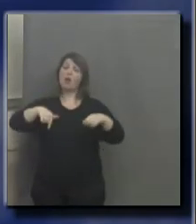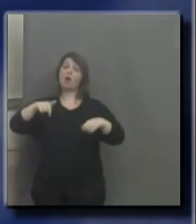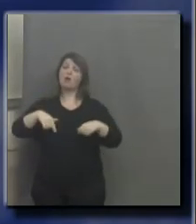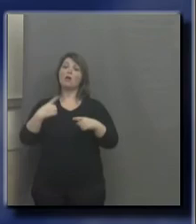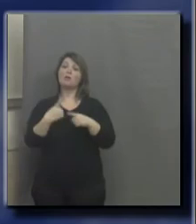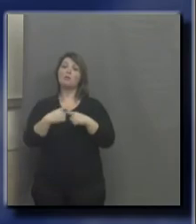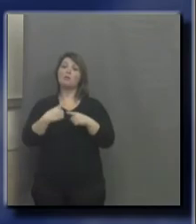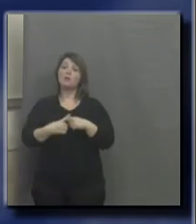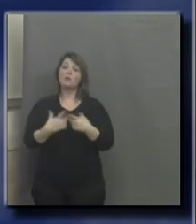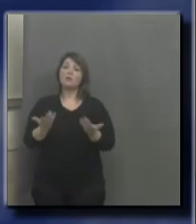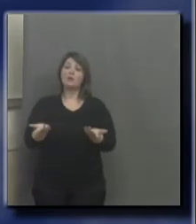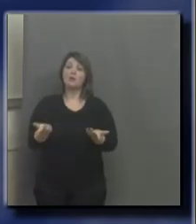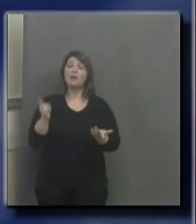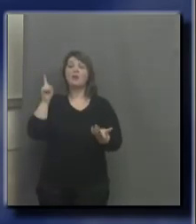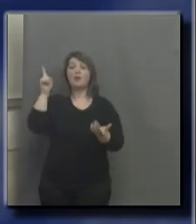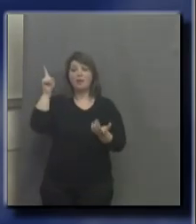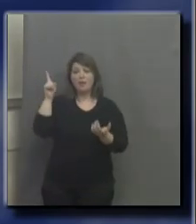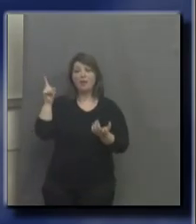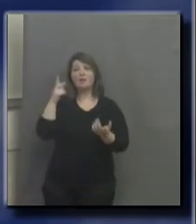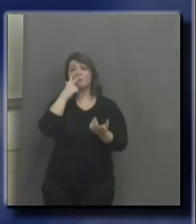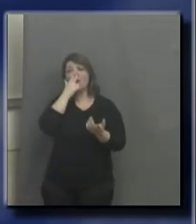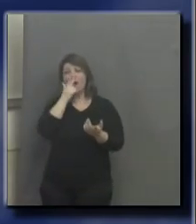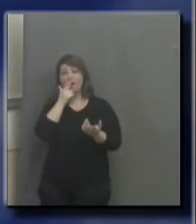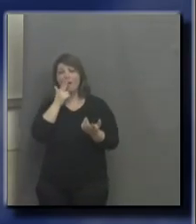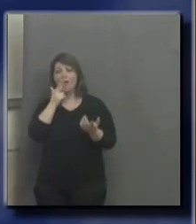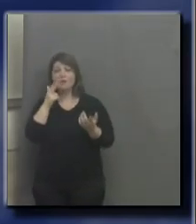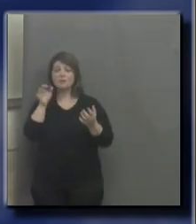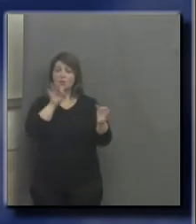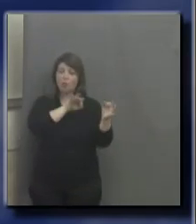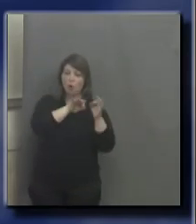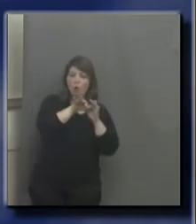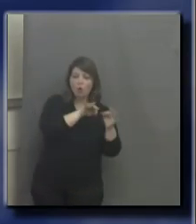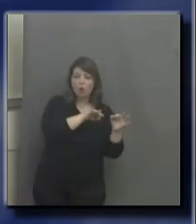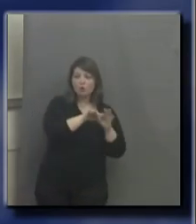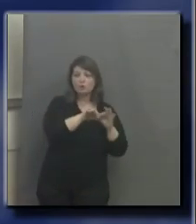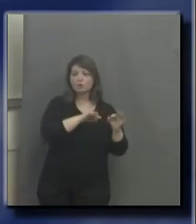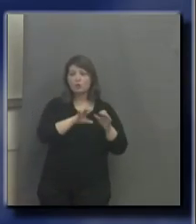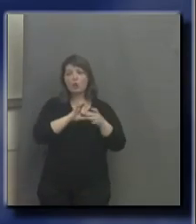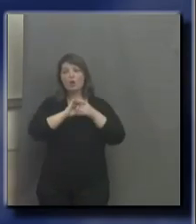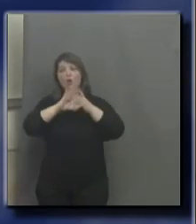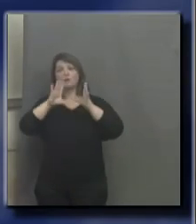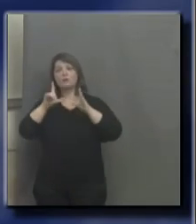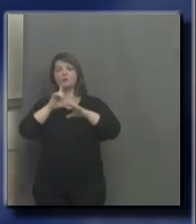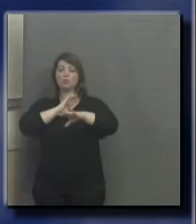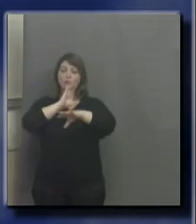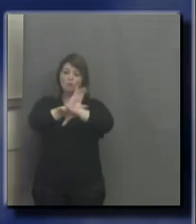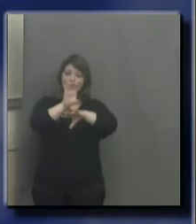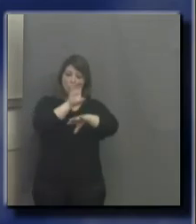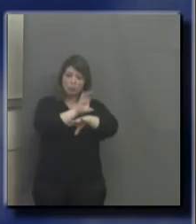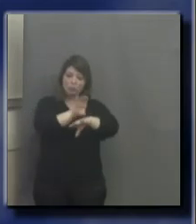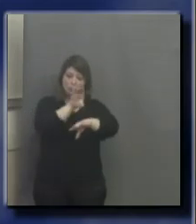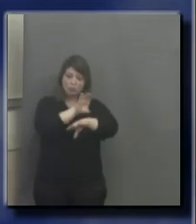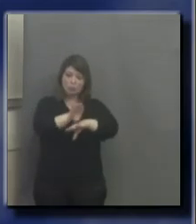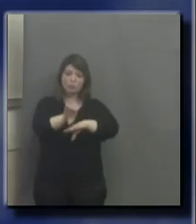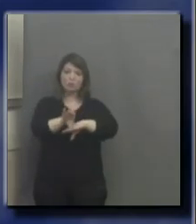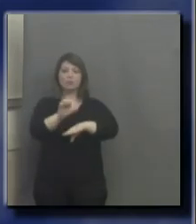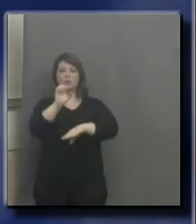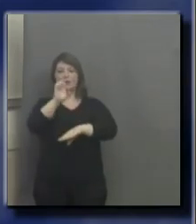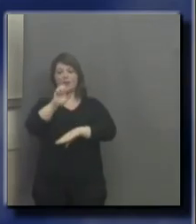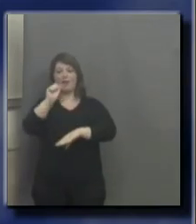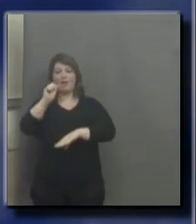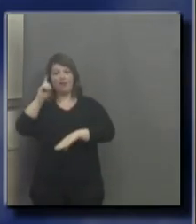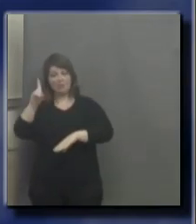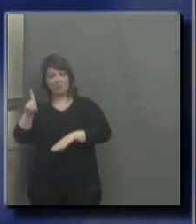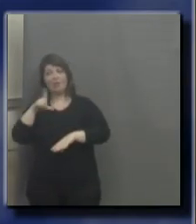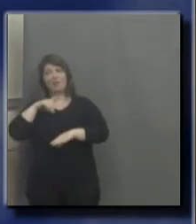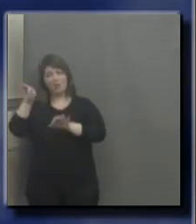por um lado, ele controla essa autonomia para a abertura dos cursos, especialmente dos cursos em EAD,